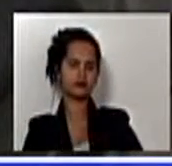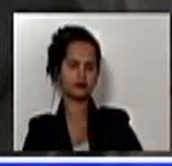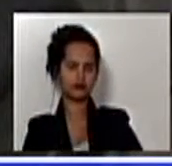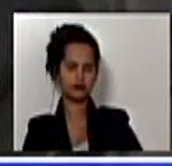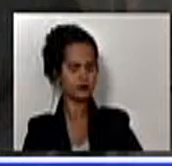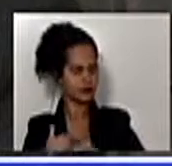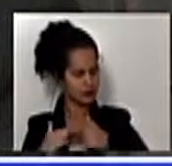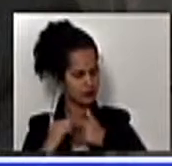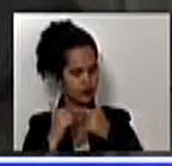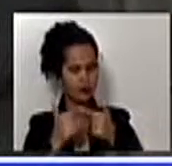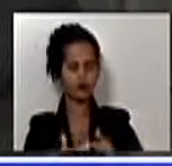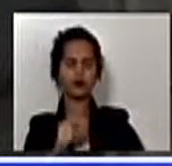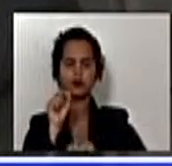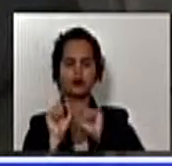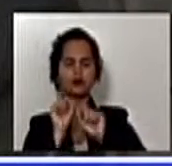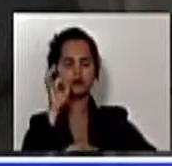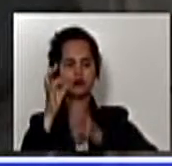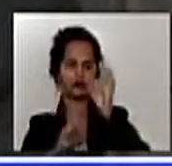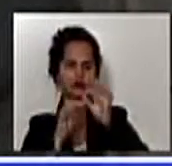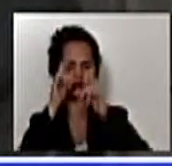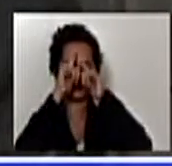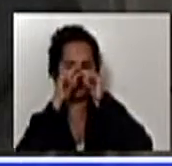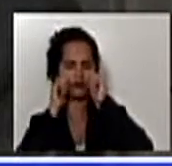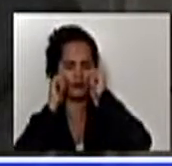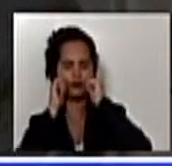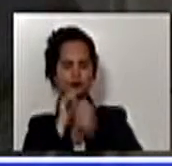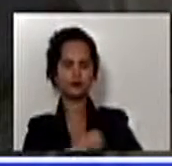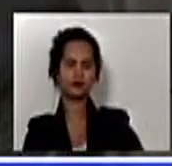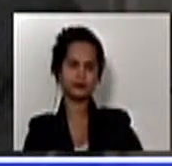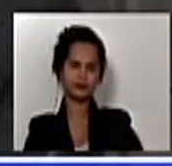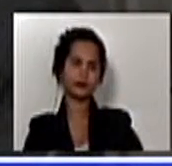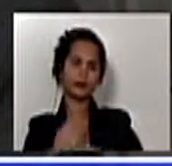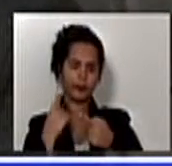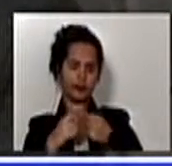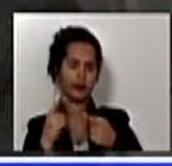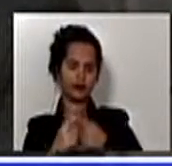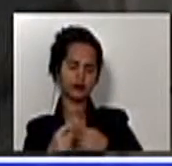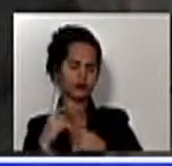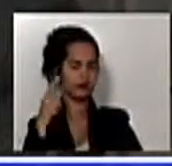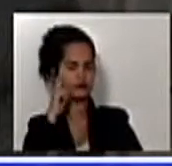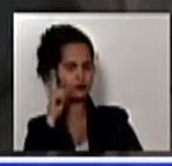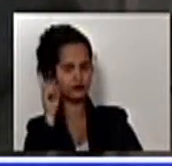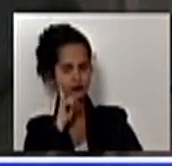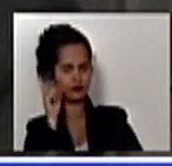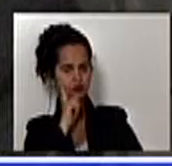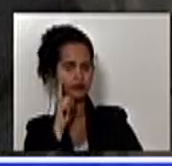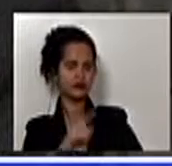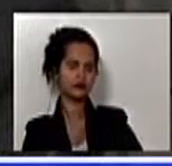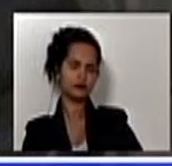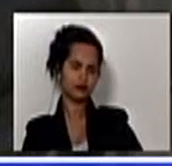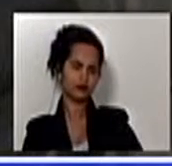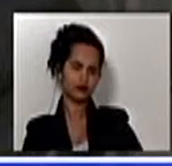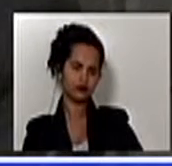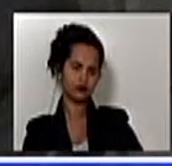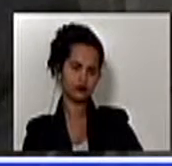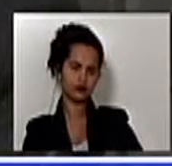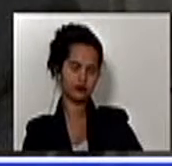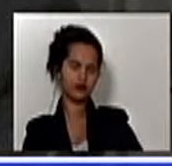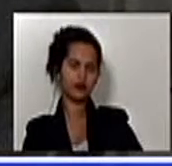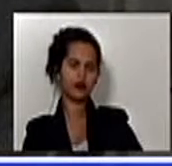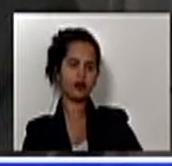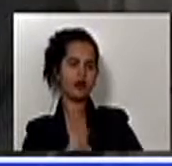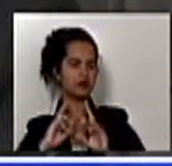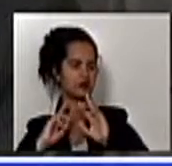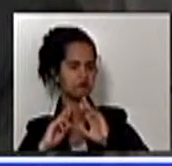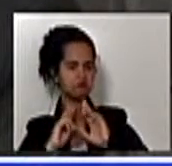de lutar para fazer justiça em Alagoas. Porque a cada dia se avolumam os desrespeitos